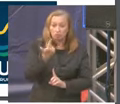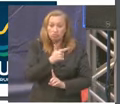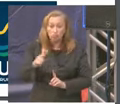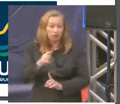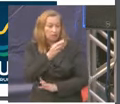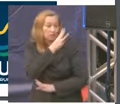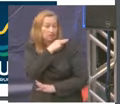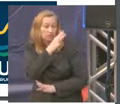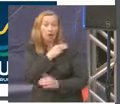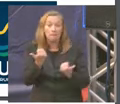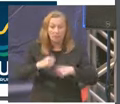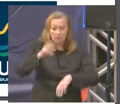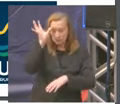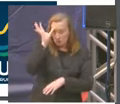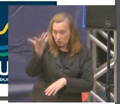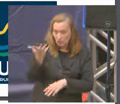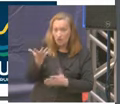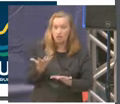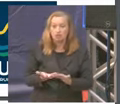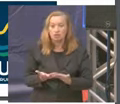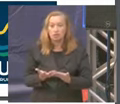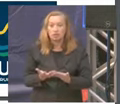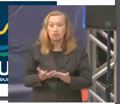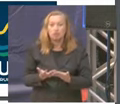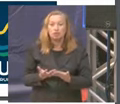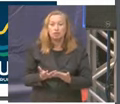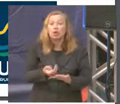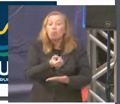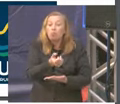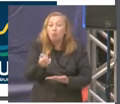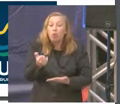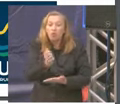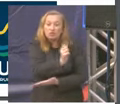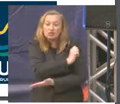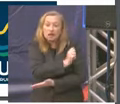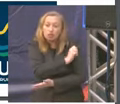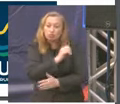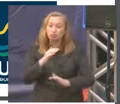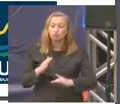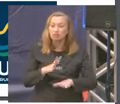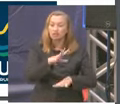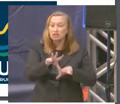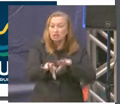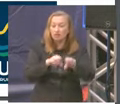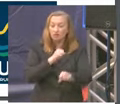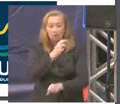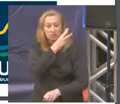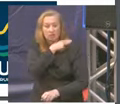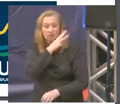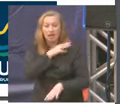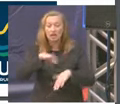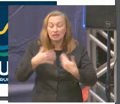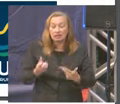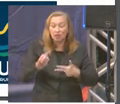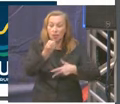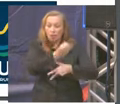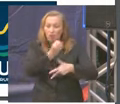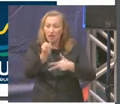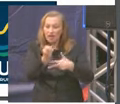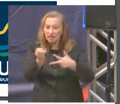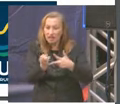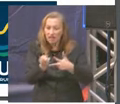uma solução para isso. O ensino médio está gerando poucos alunos na sequência. A gente está no Enem aqui, mais ou menos de 3